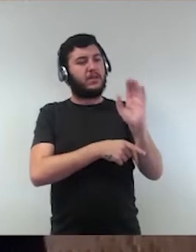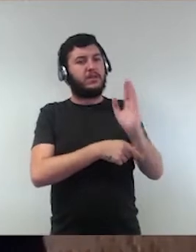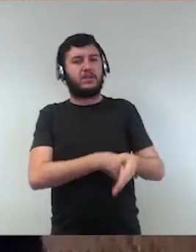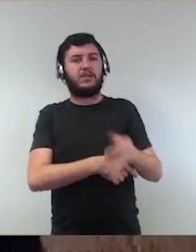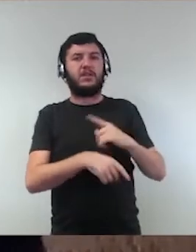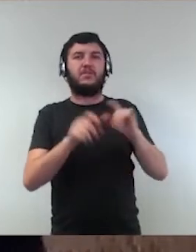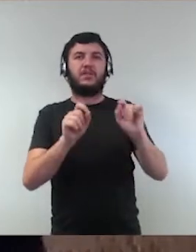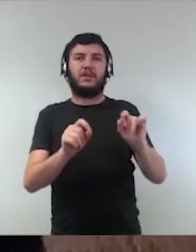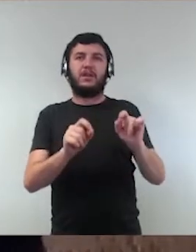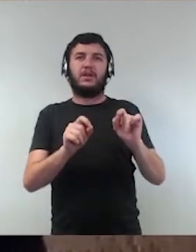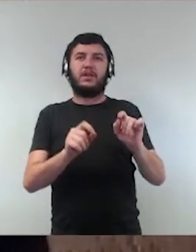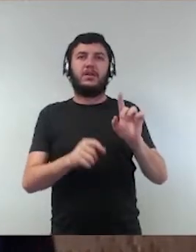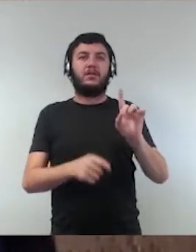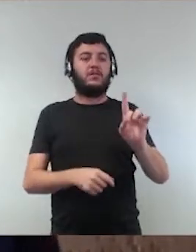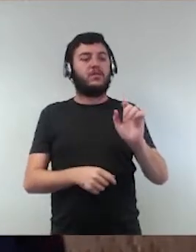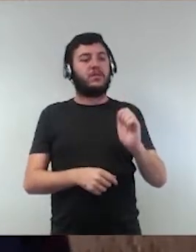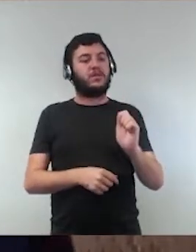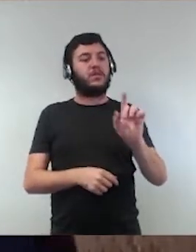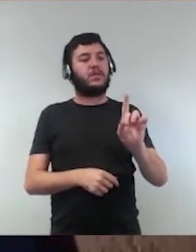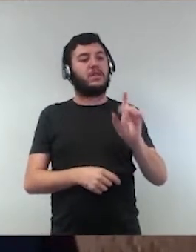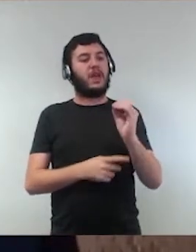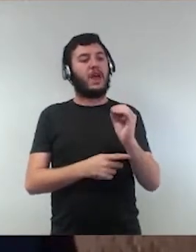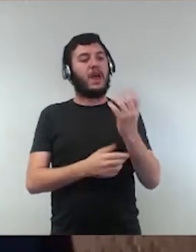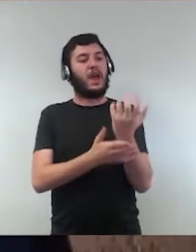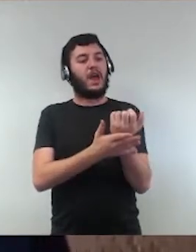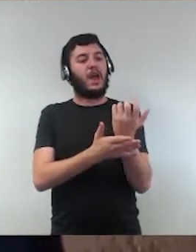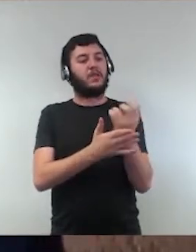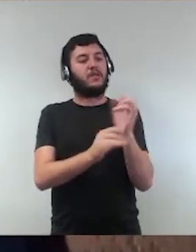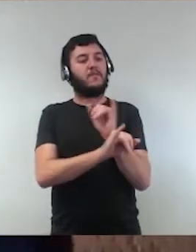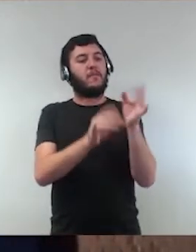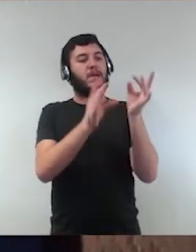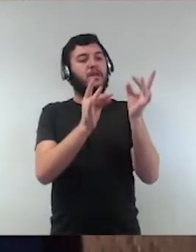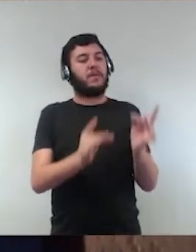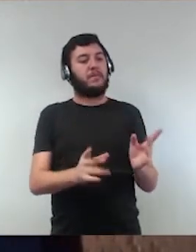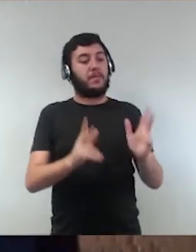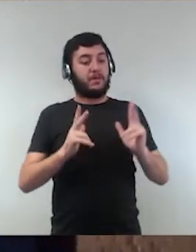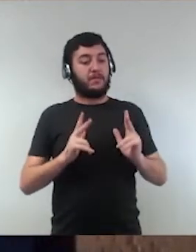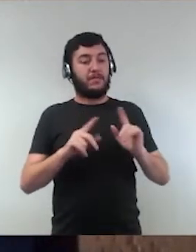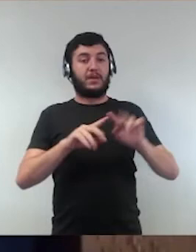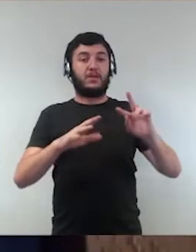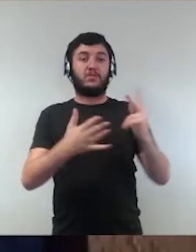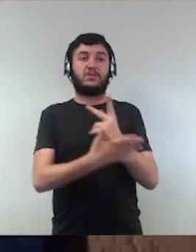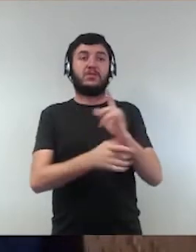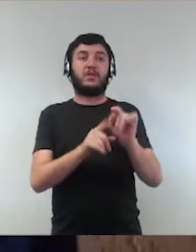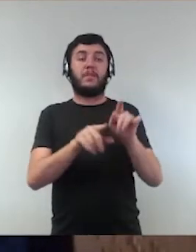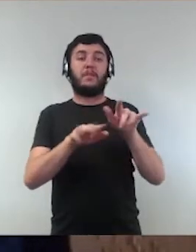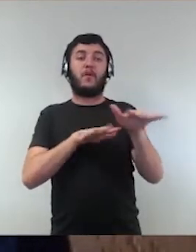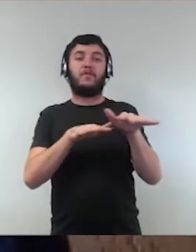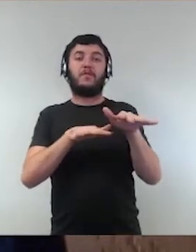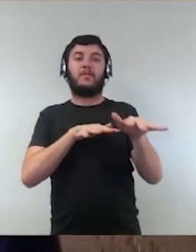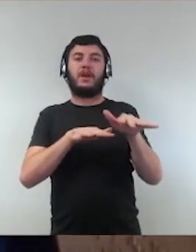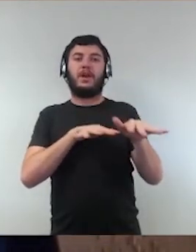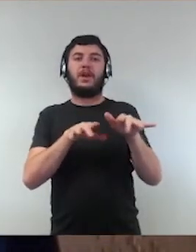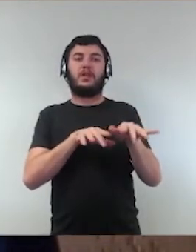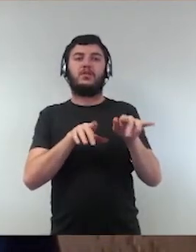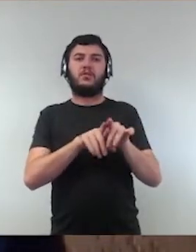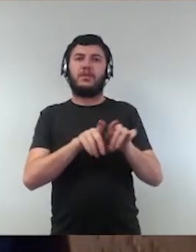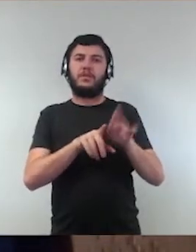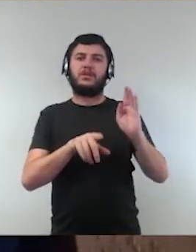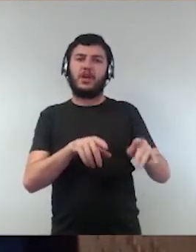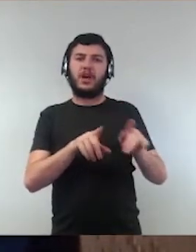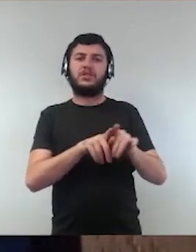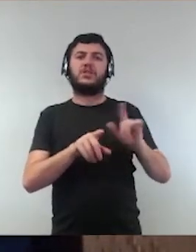questão dos dados pessoais. E, como não poderia deixar de ser, houve um movimento, um momento a partir do qual uma certa